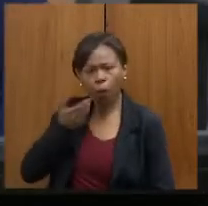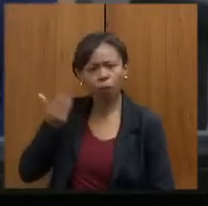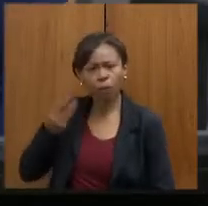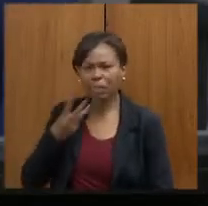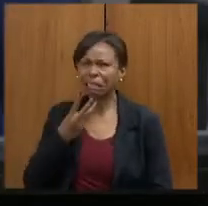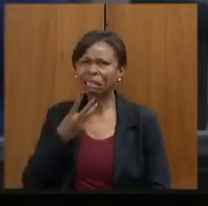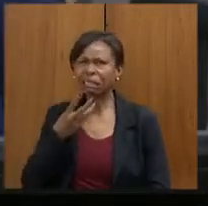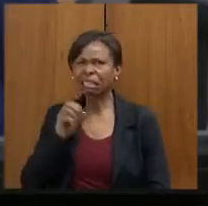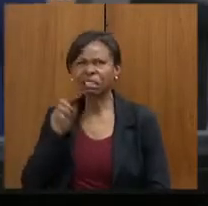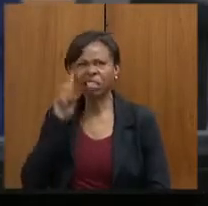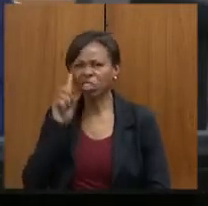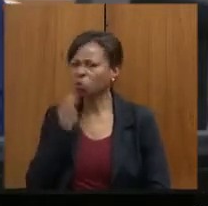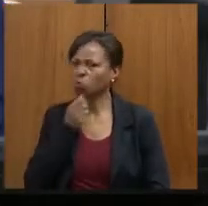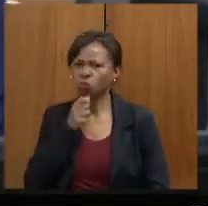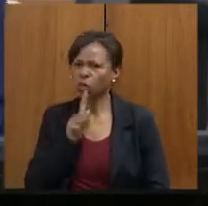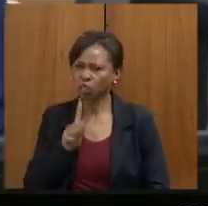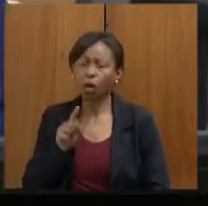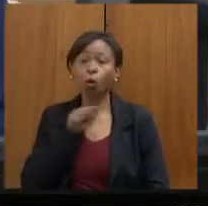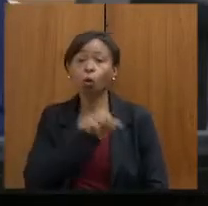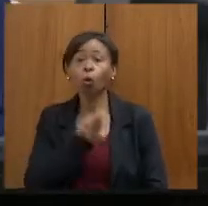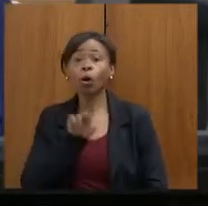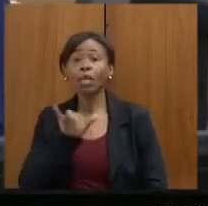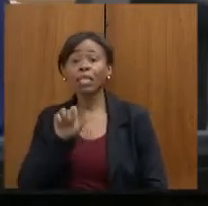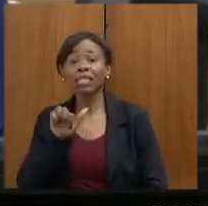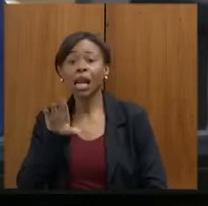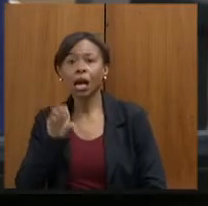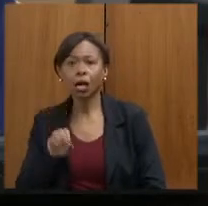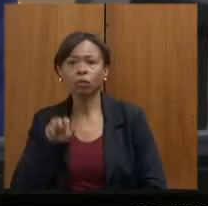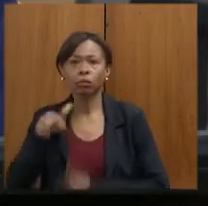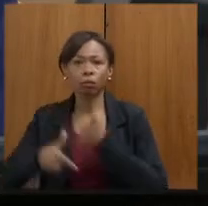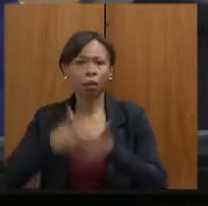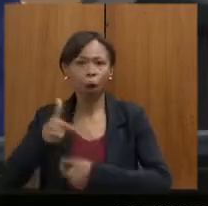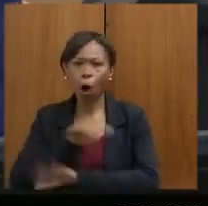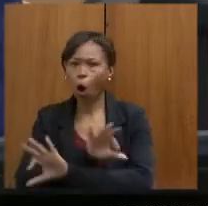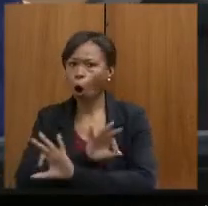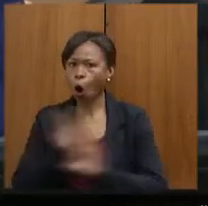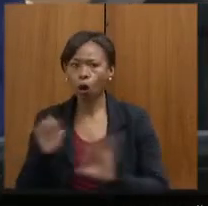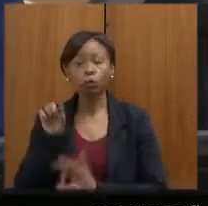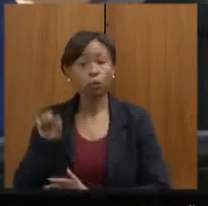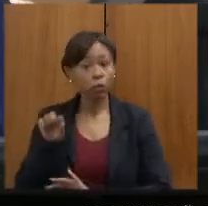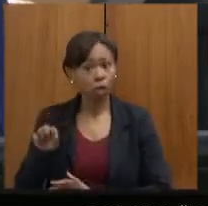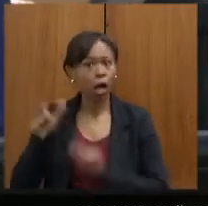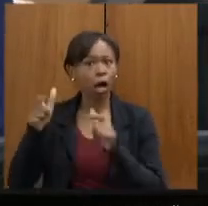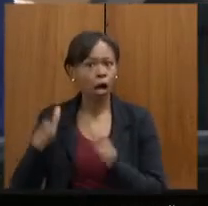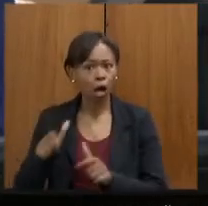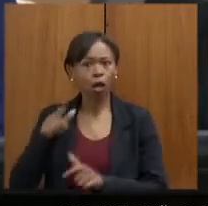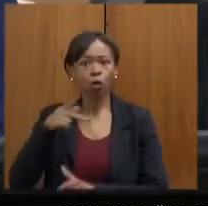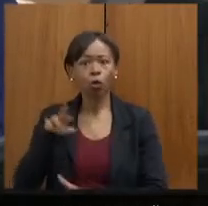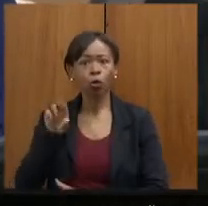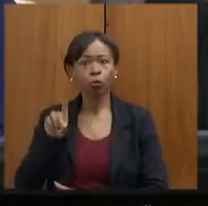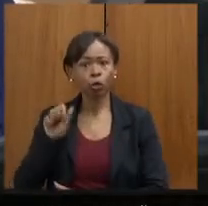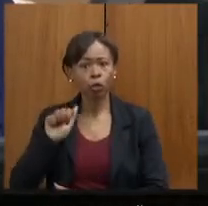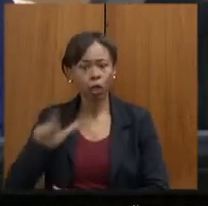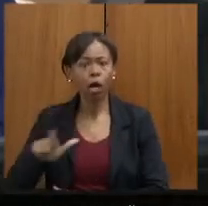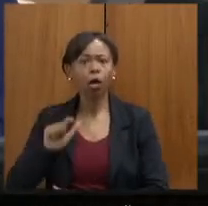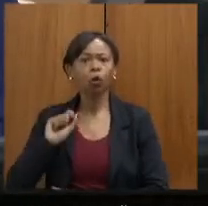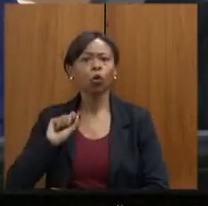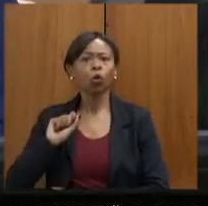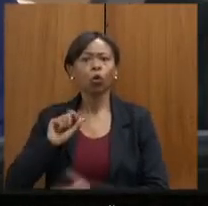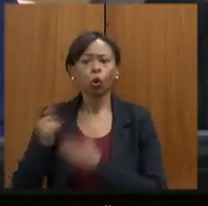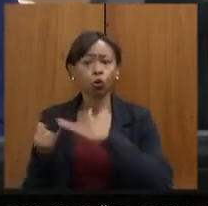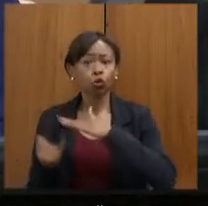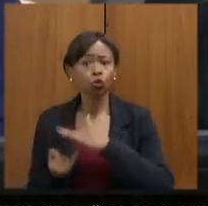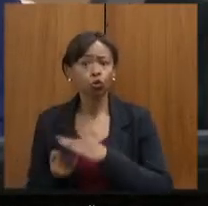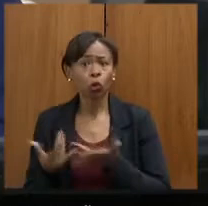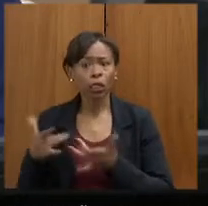30 dias o Ricardo tá fazendo um excelente trabalho lá em quantidades assistir assistencialistas sociais